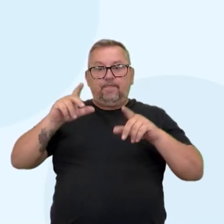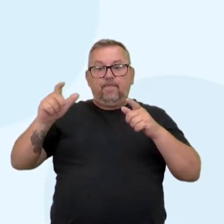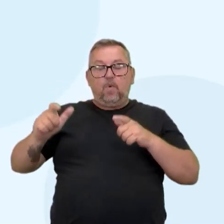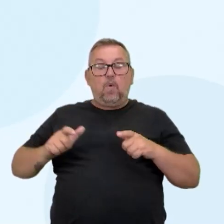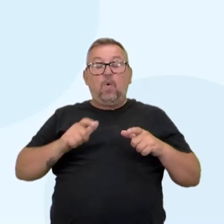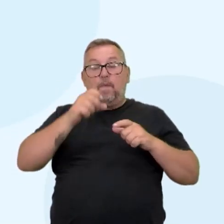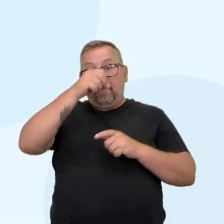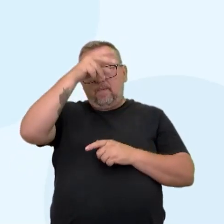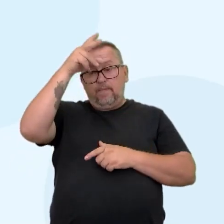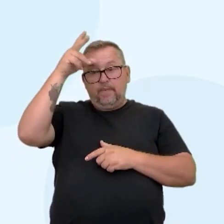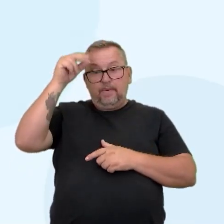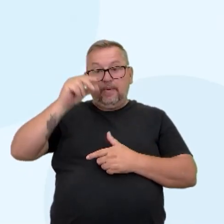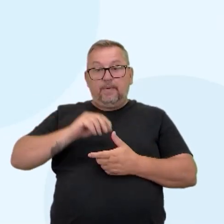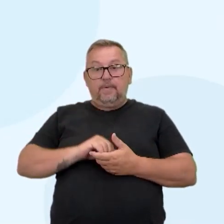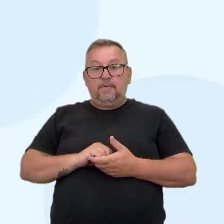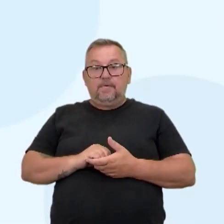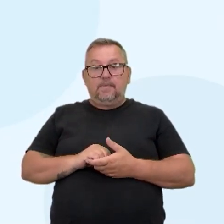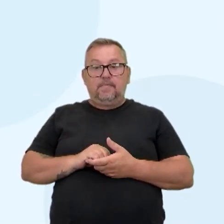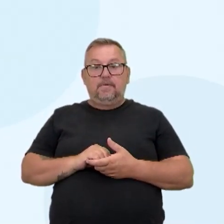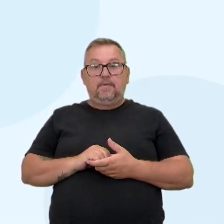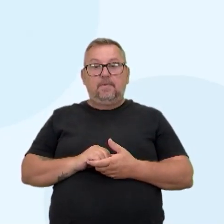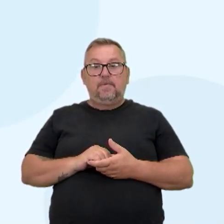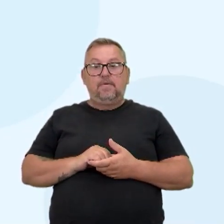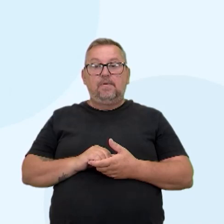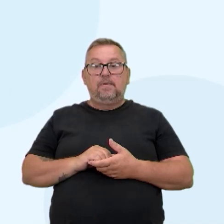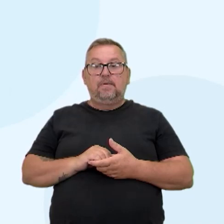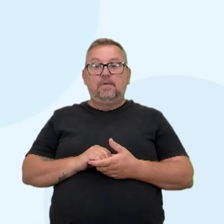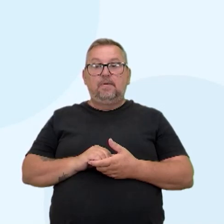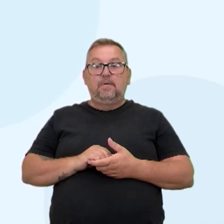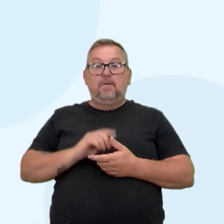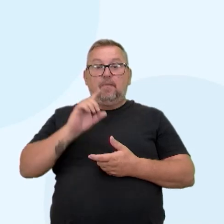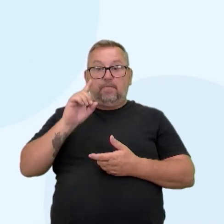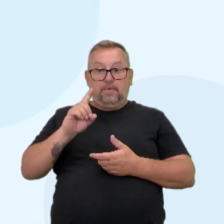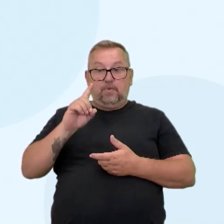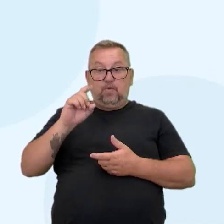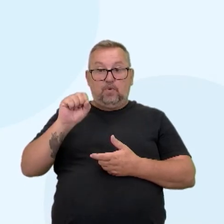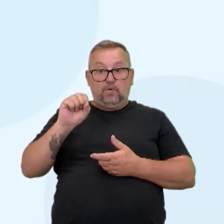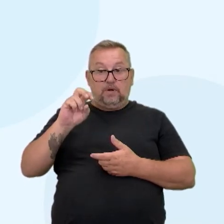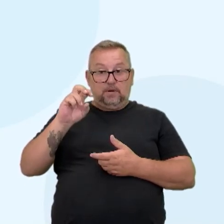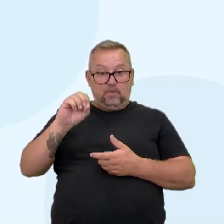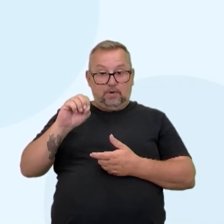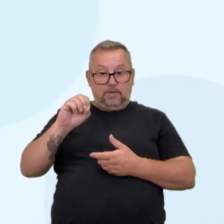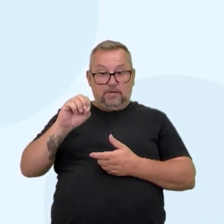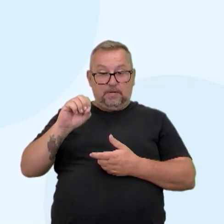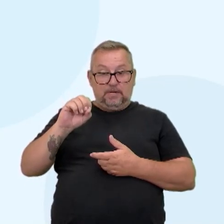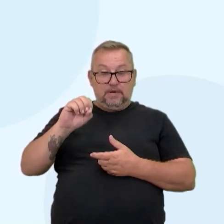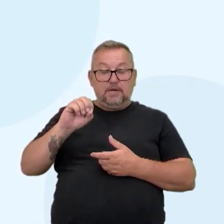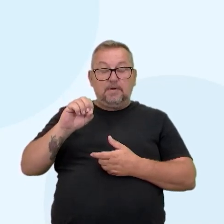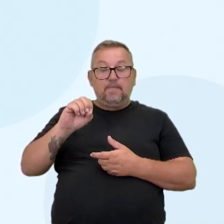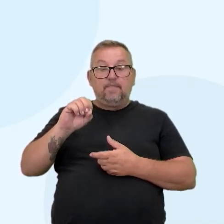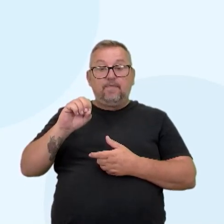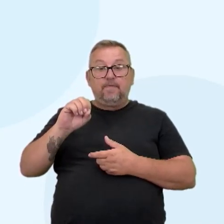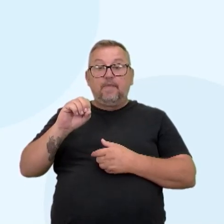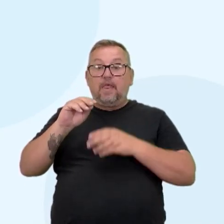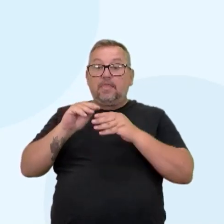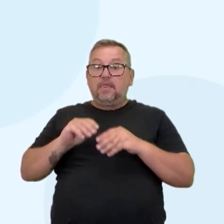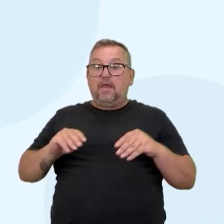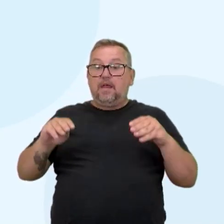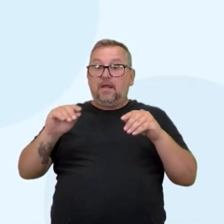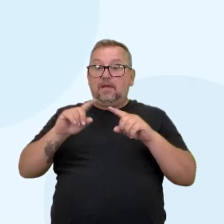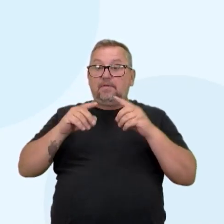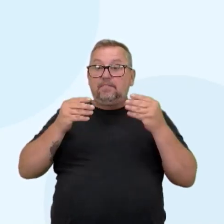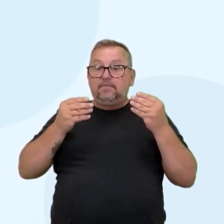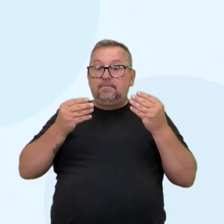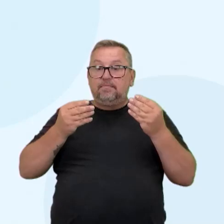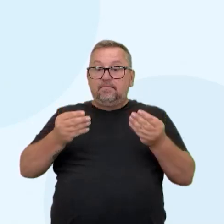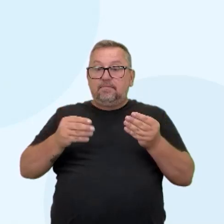espaço público. Fabi, olha que loucura, até 1850 a terra no Brasil era